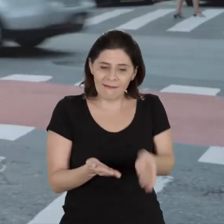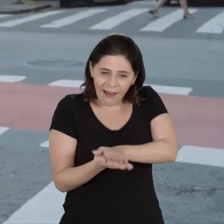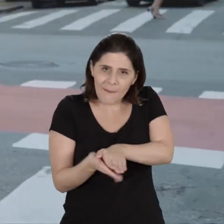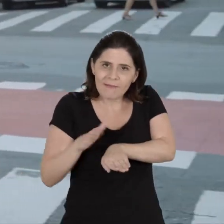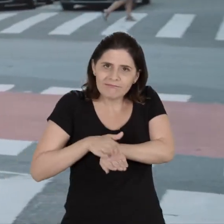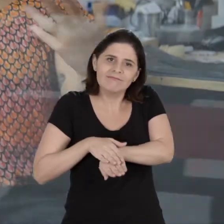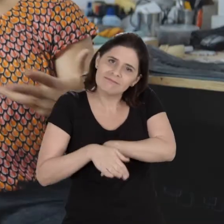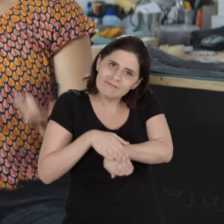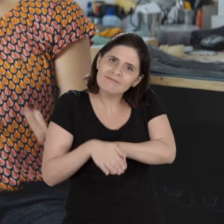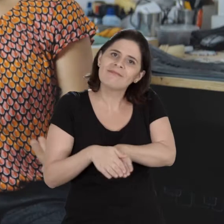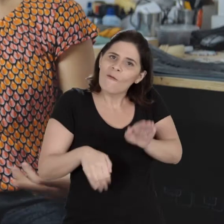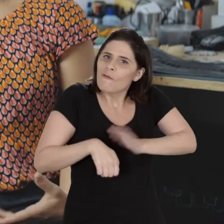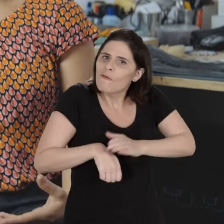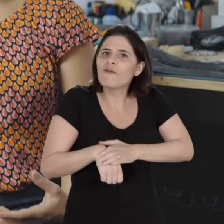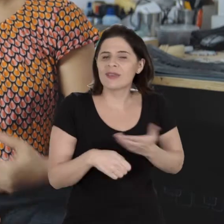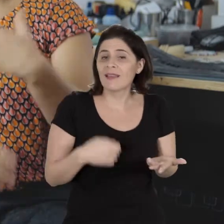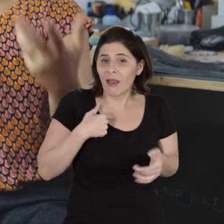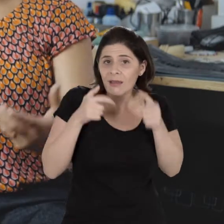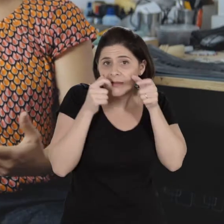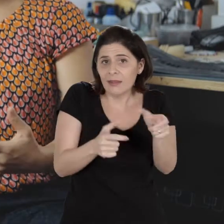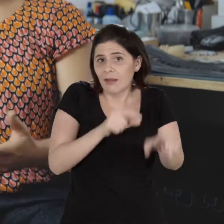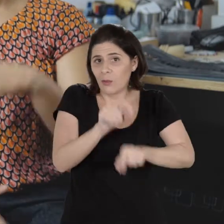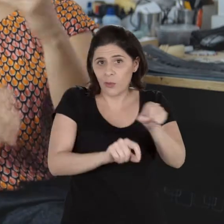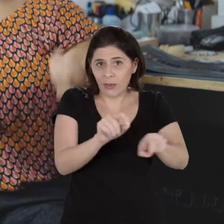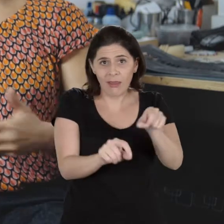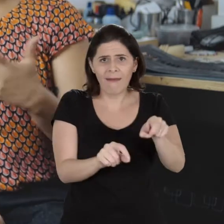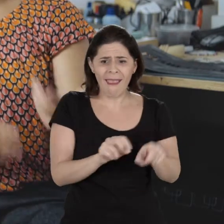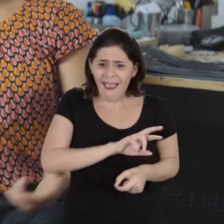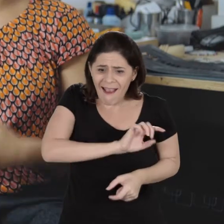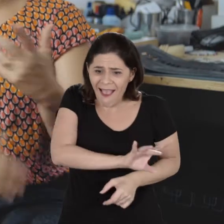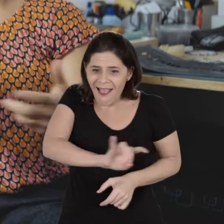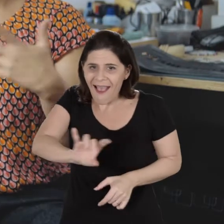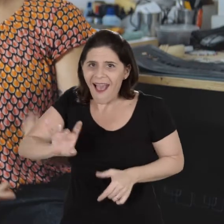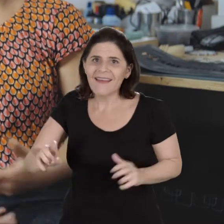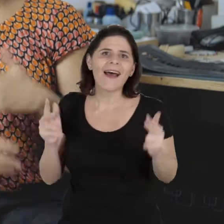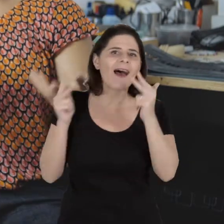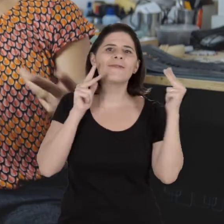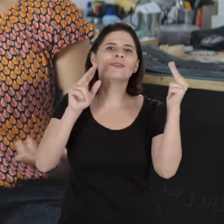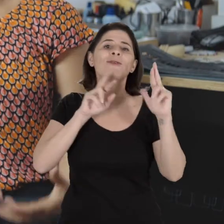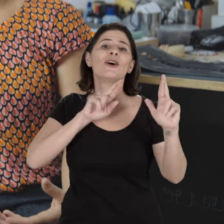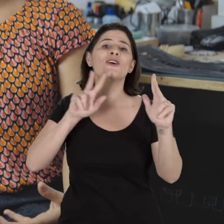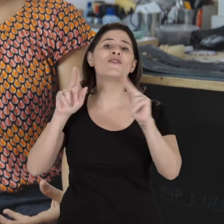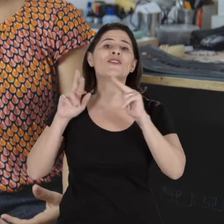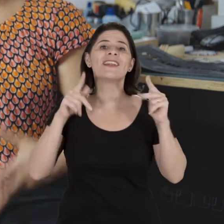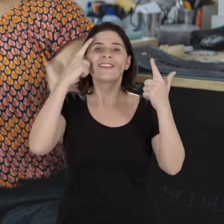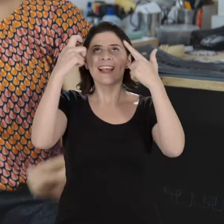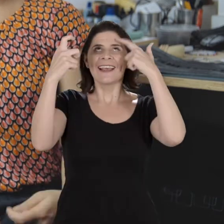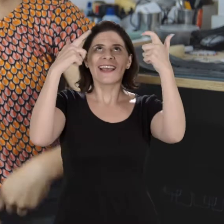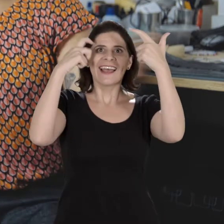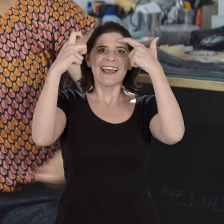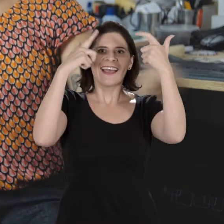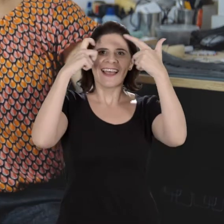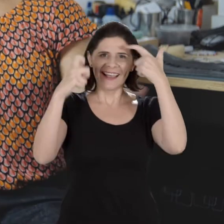Então, o que me interessa nos livros é isso, sabe? Cada um é uma grande aventura, assim, essa coisa de ser criativo mesmo, não é